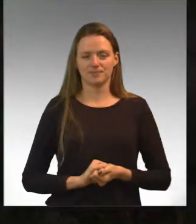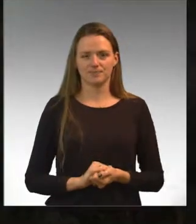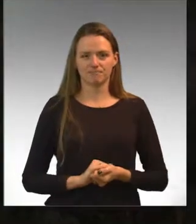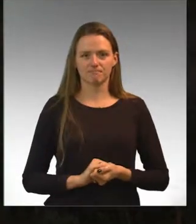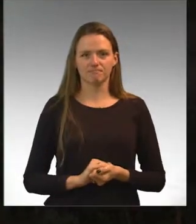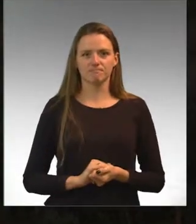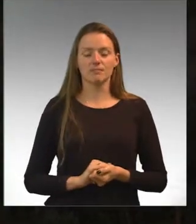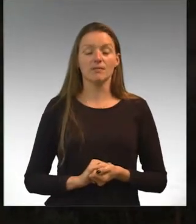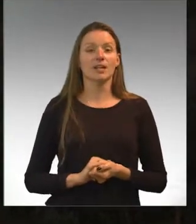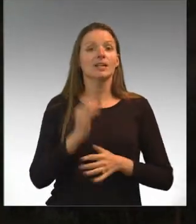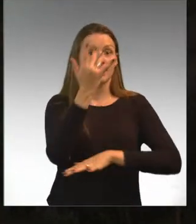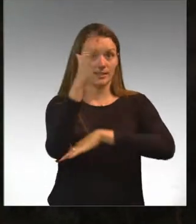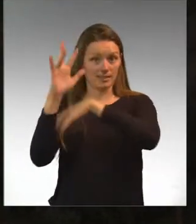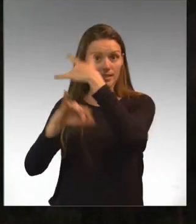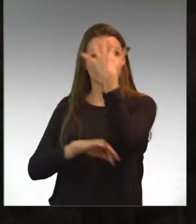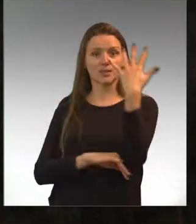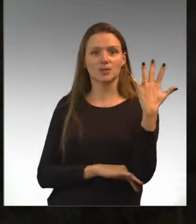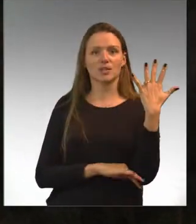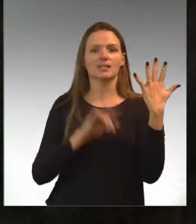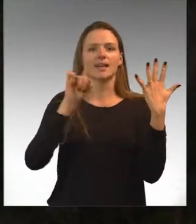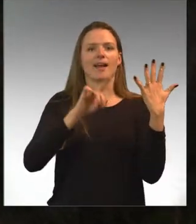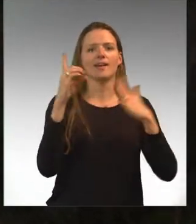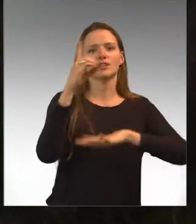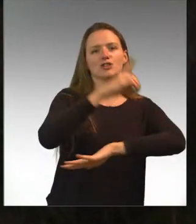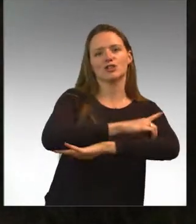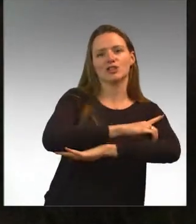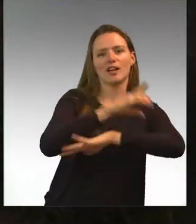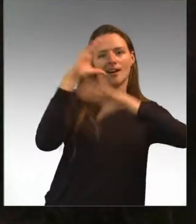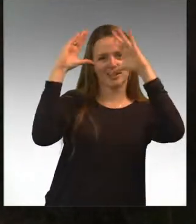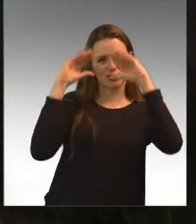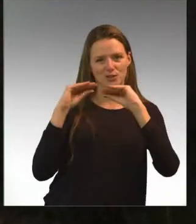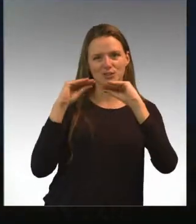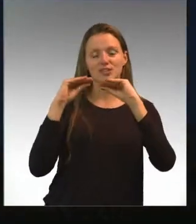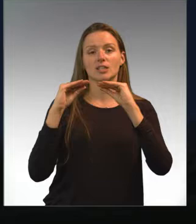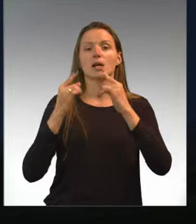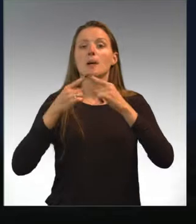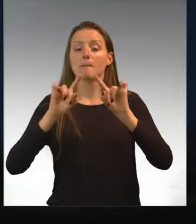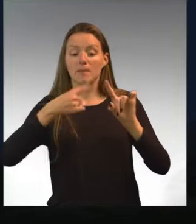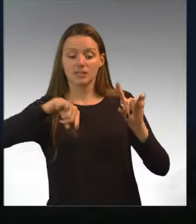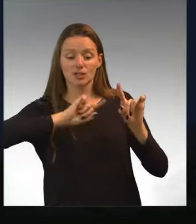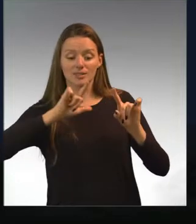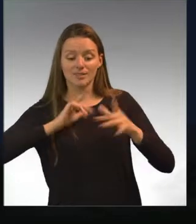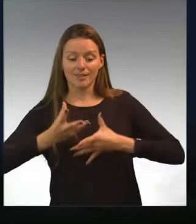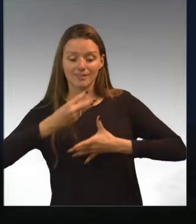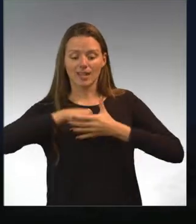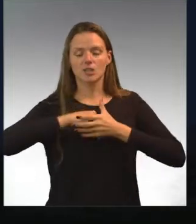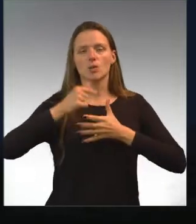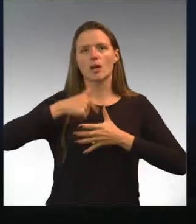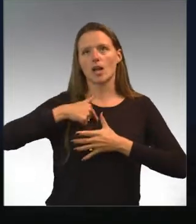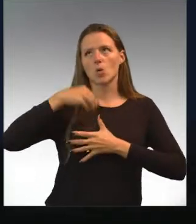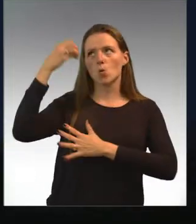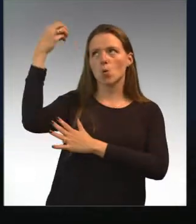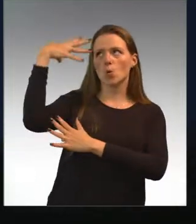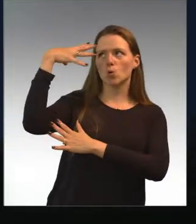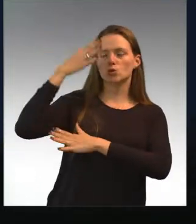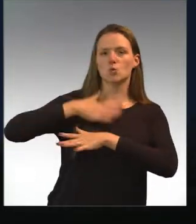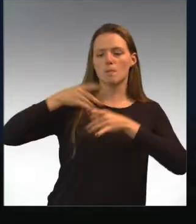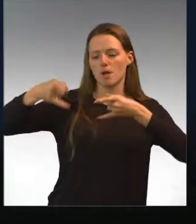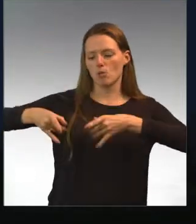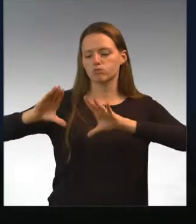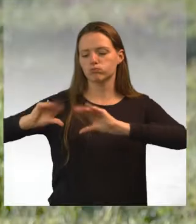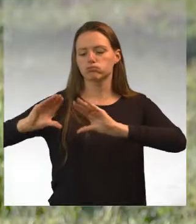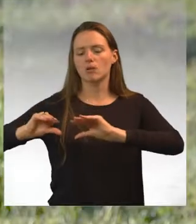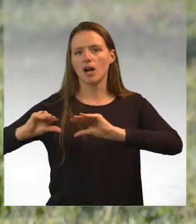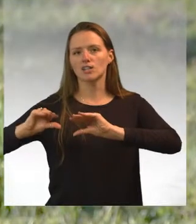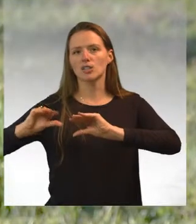Que na natureza seria dia e noite, mas que nós temos assim, apaguei a luz do quarto, um escurinho